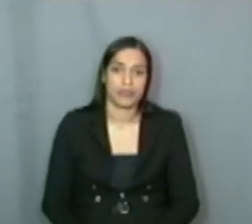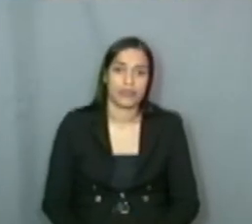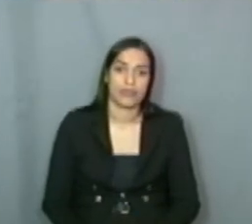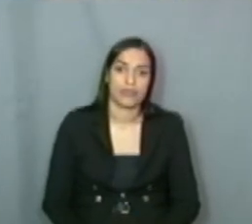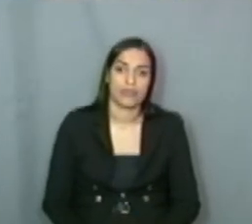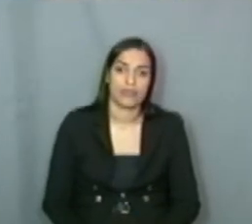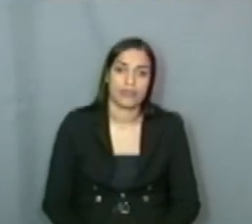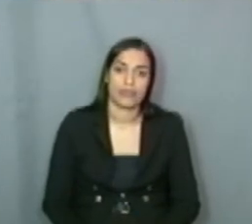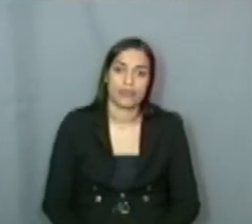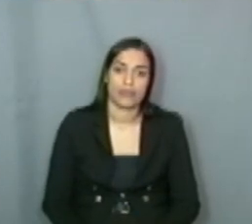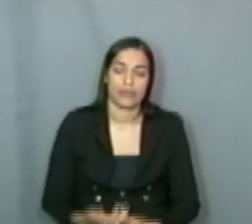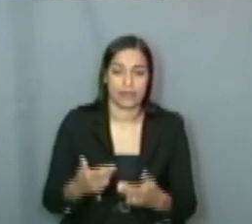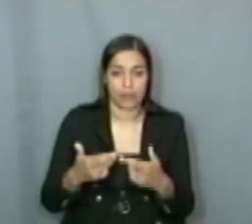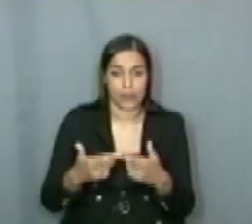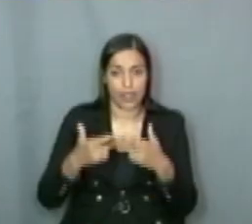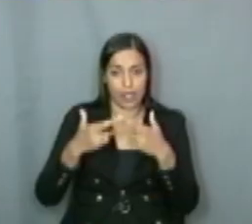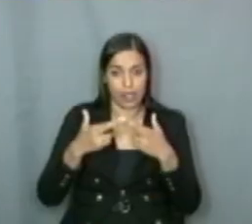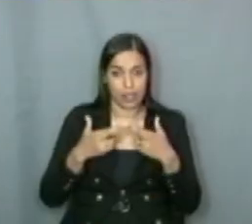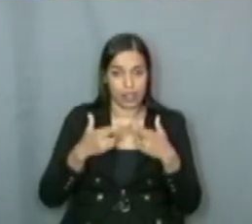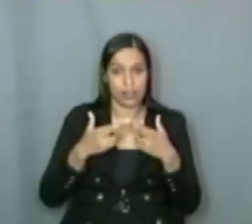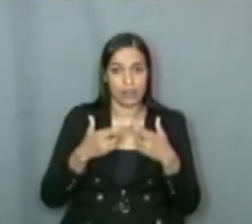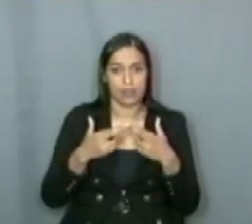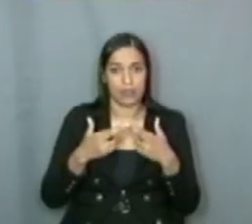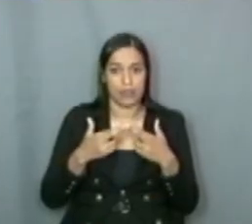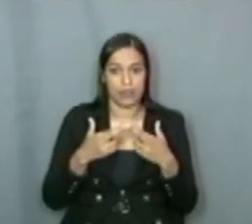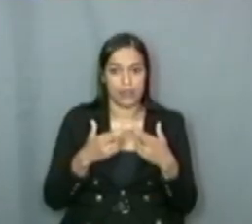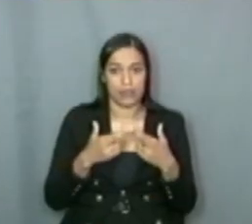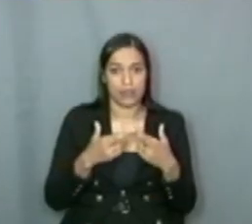Vamos agora para o requerimento